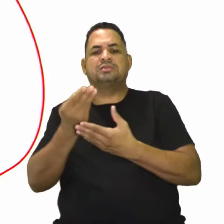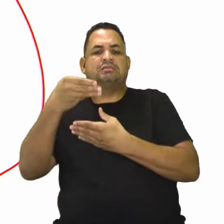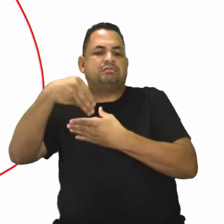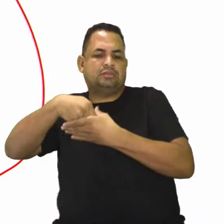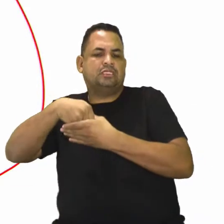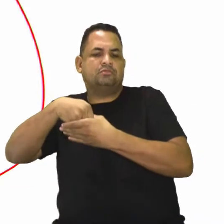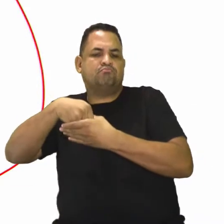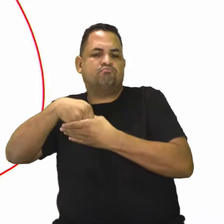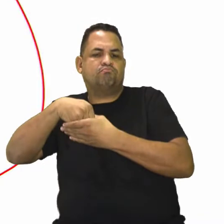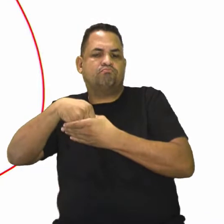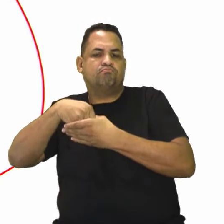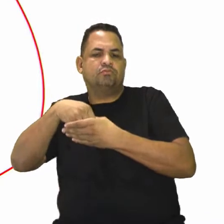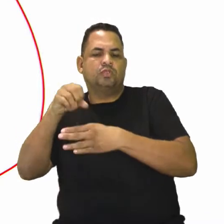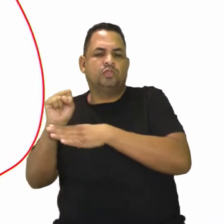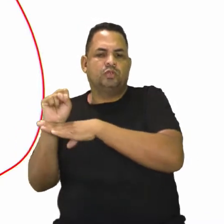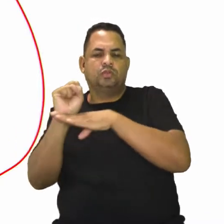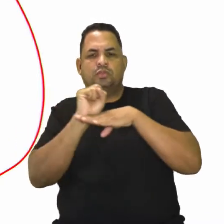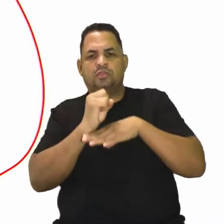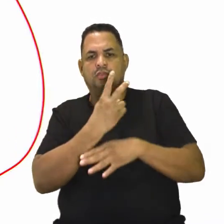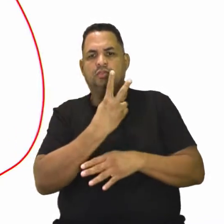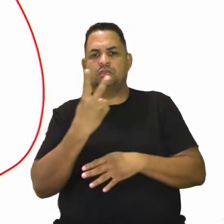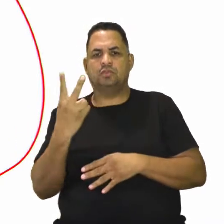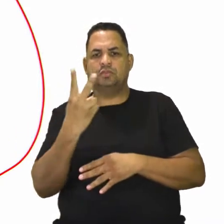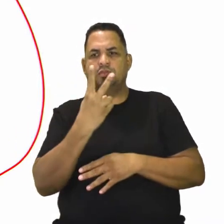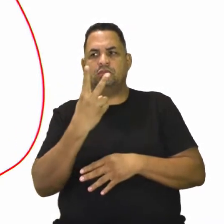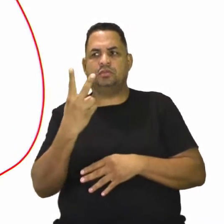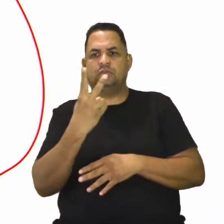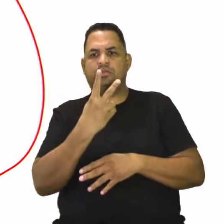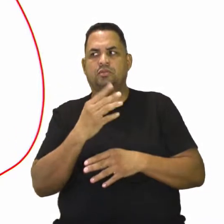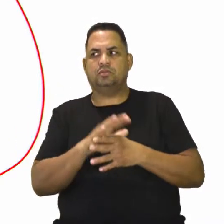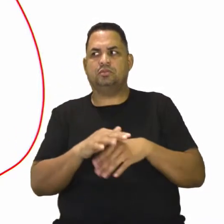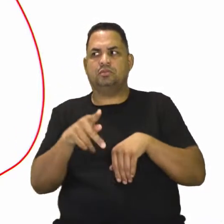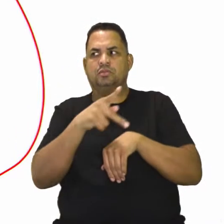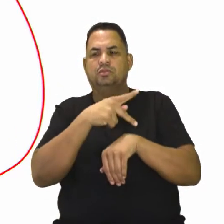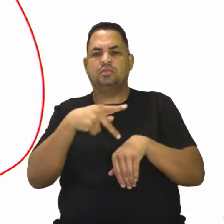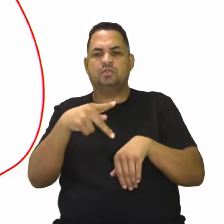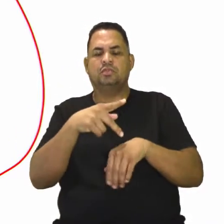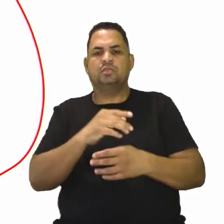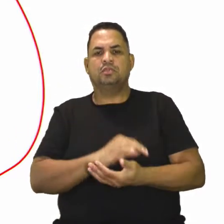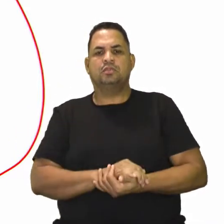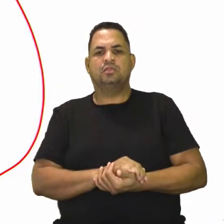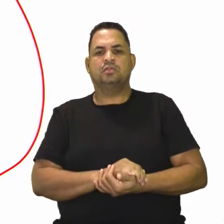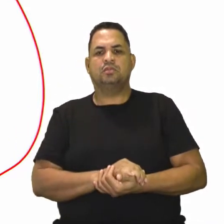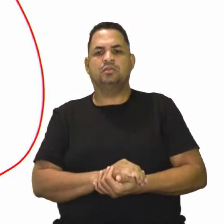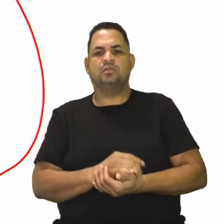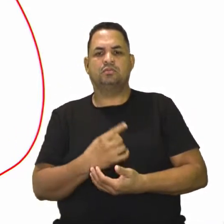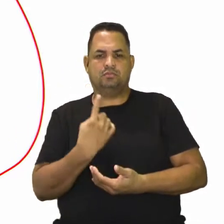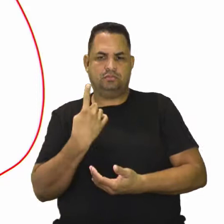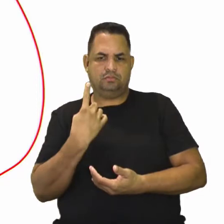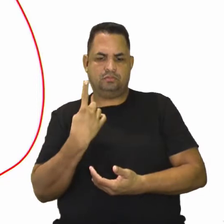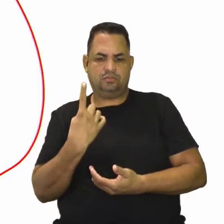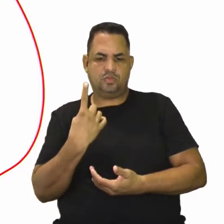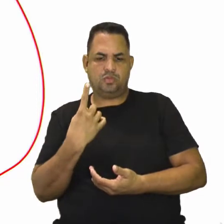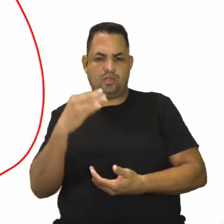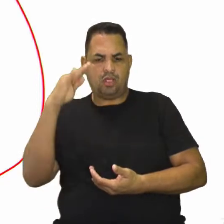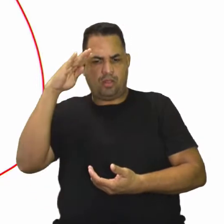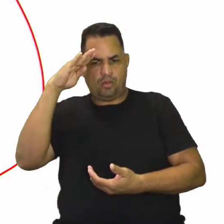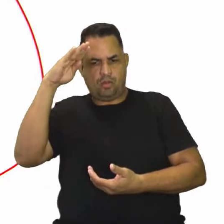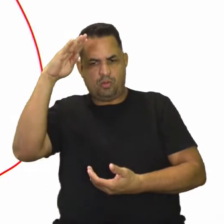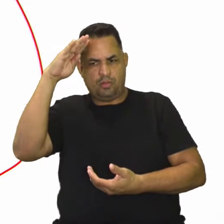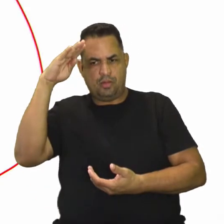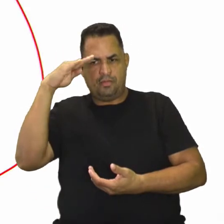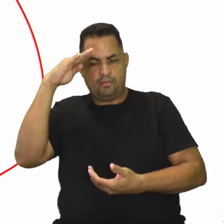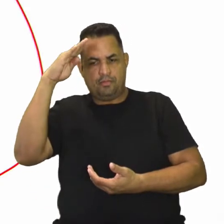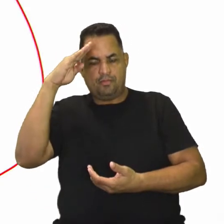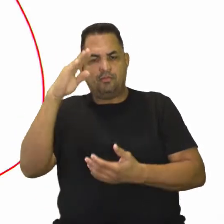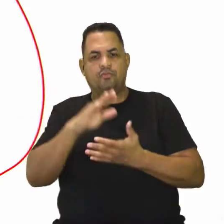socialismo. Tá? Dois países que tentam se segurar dentro do socialismo. Um é Cuba